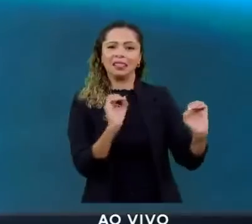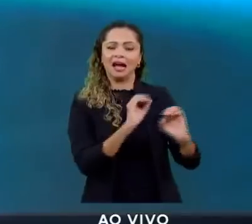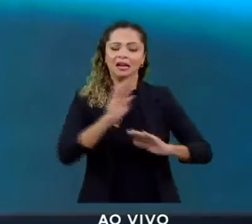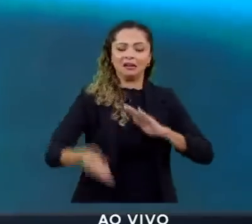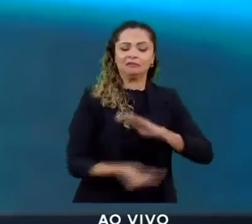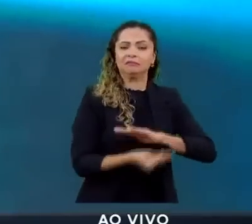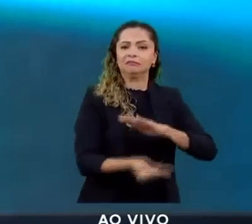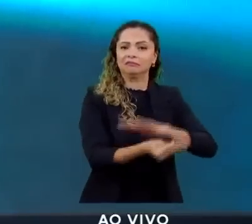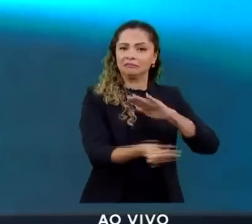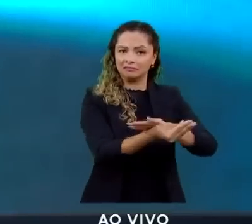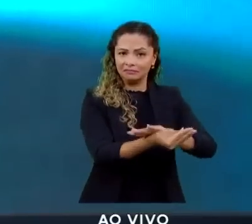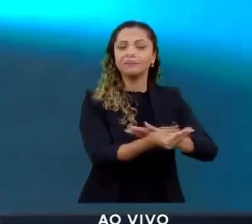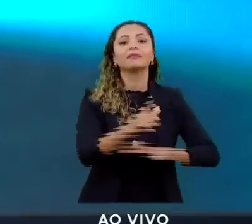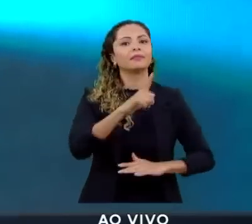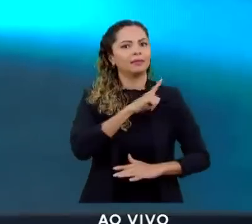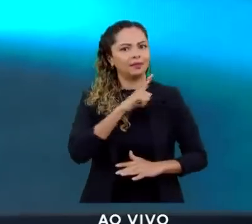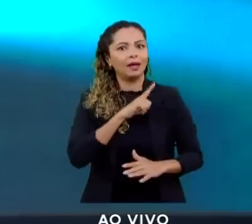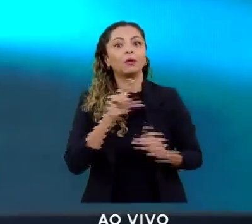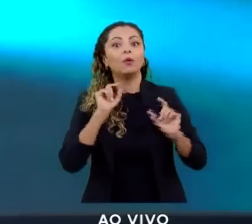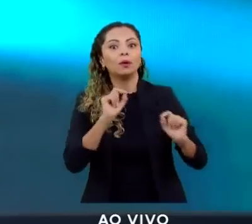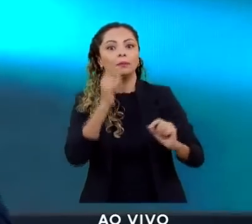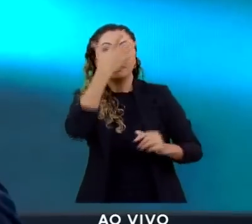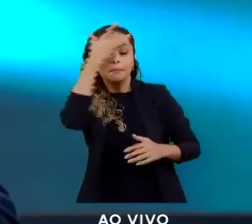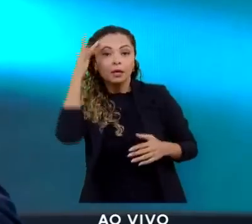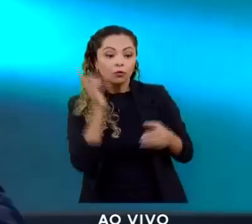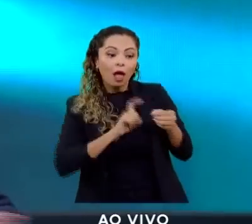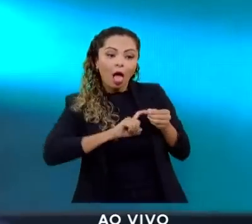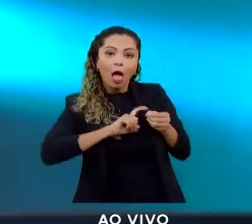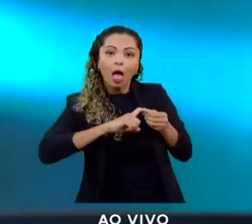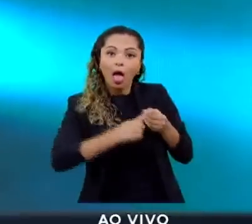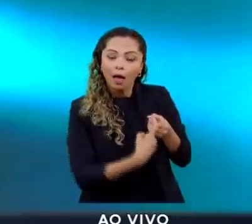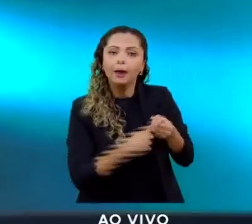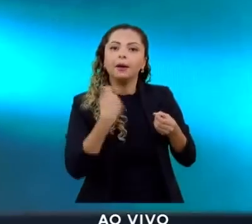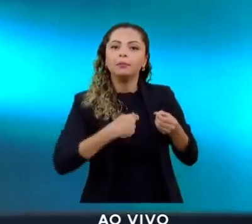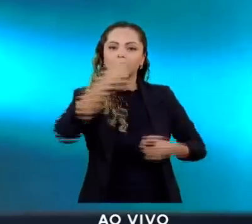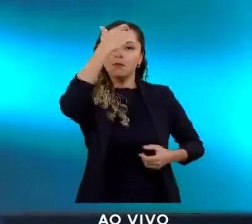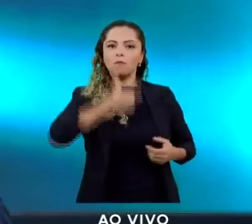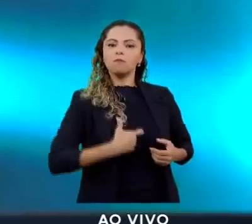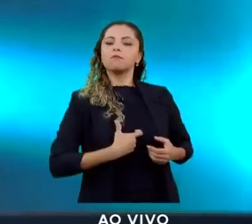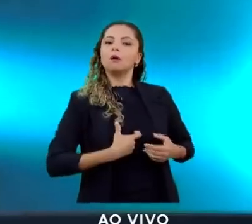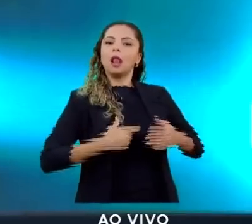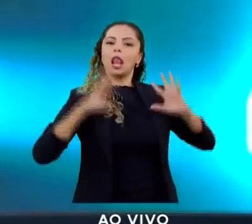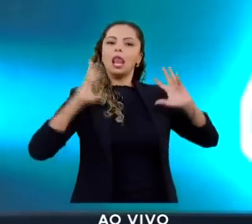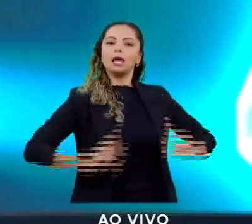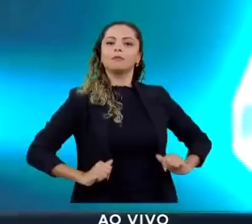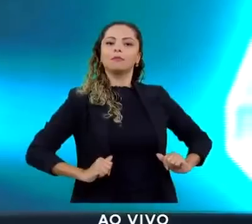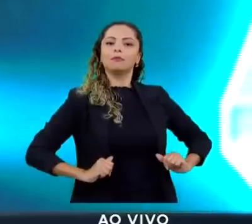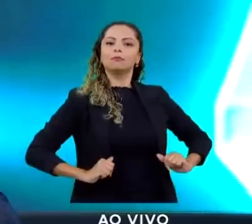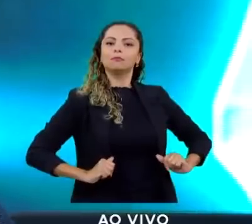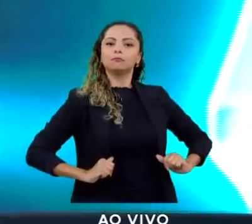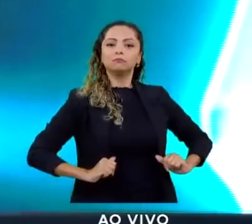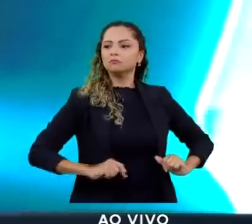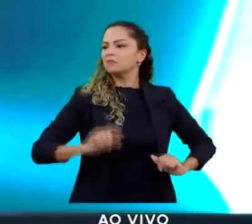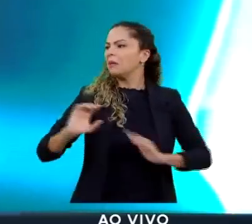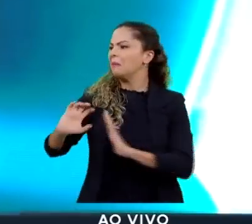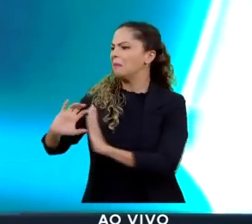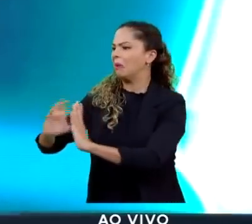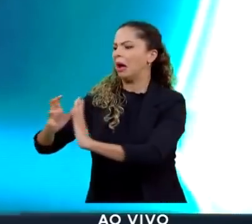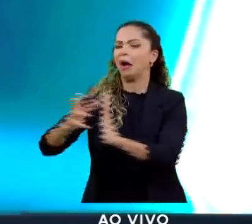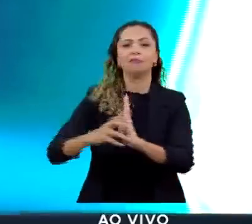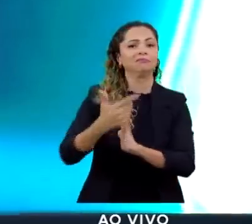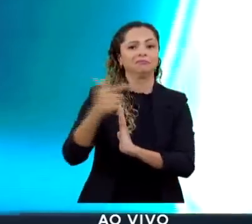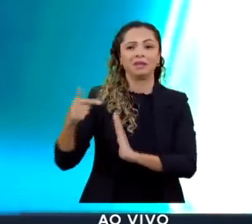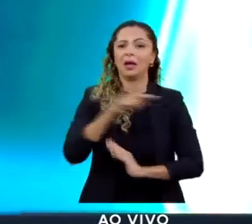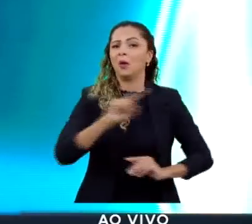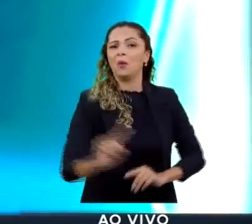partido que os seus filiados precisam ser ficha limpa nenhum outro partido tem isso eu com orgulho defendo todos os nomes do